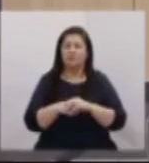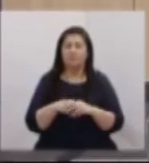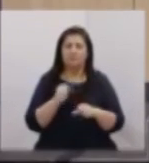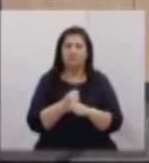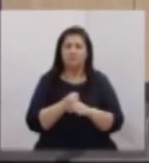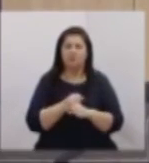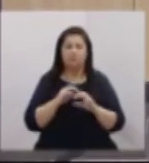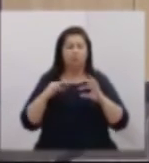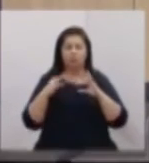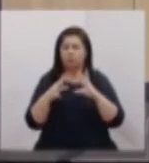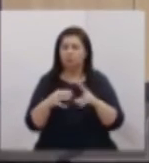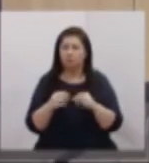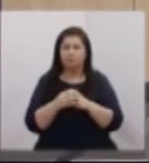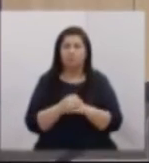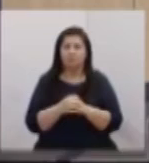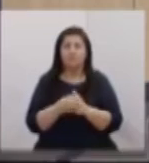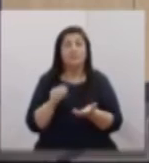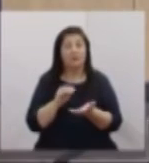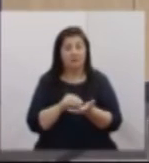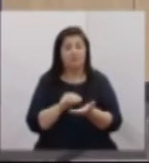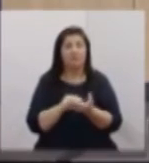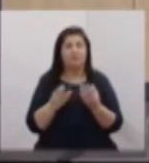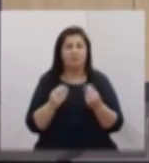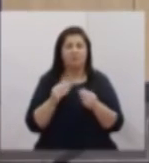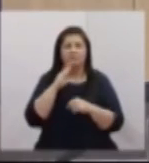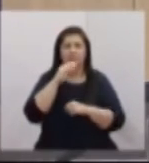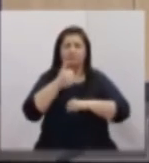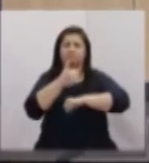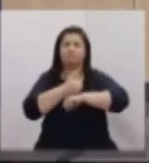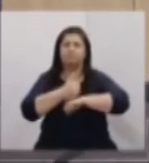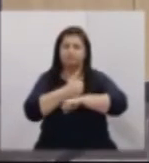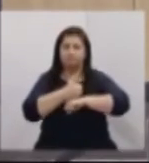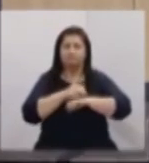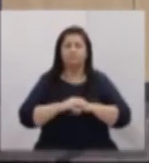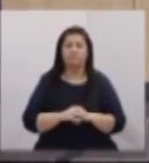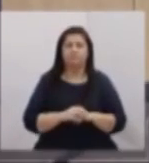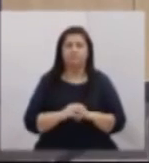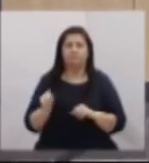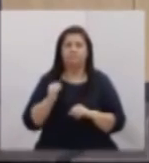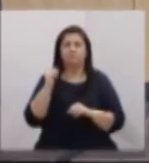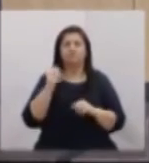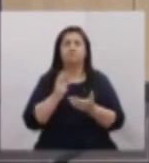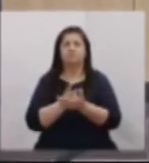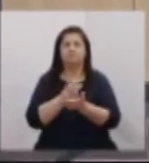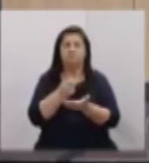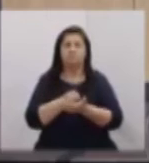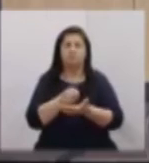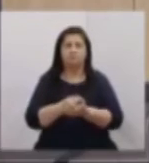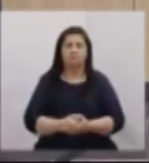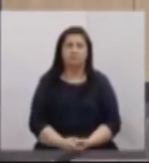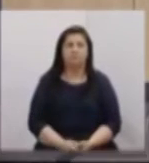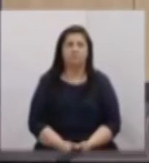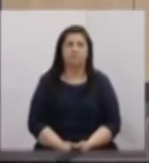enfim, todos os órgãos públicos aí está muito defasado, mas é importante a gente estar sempre cobrando aí dos órgãos públicos.